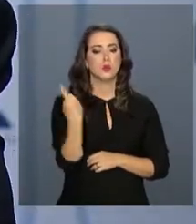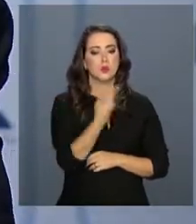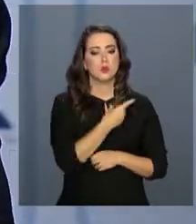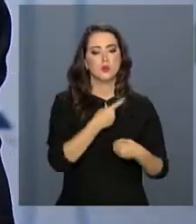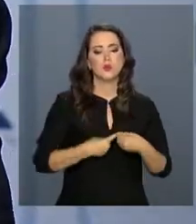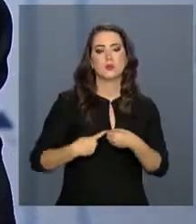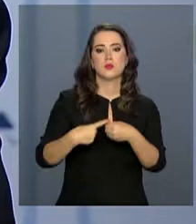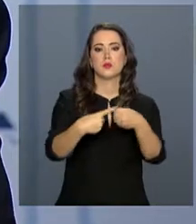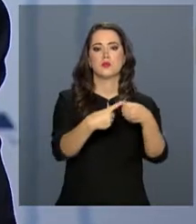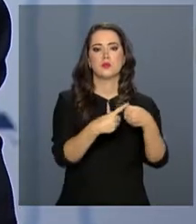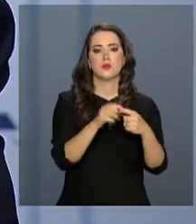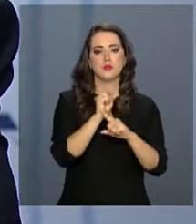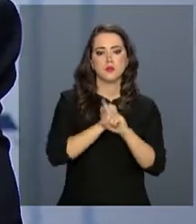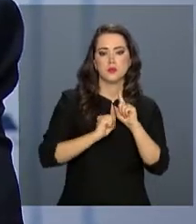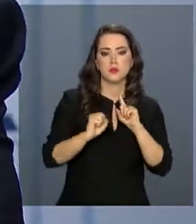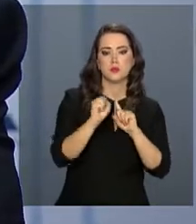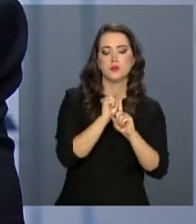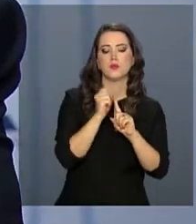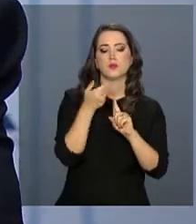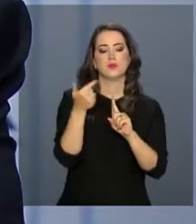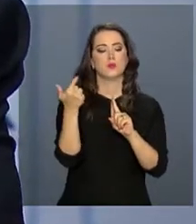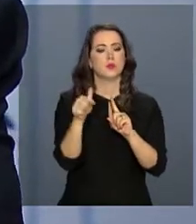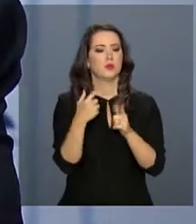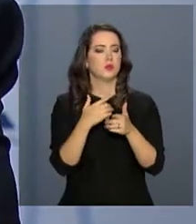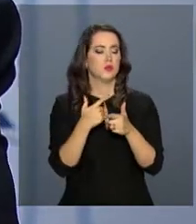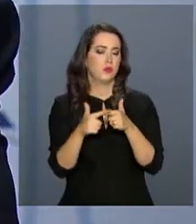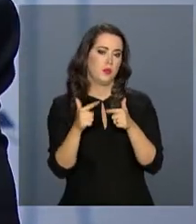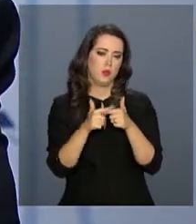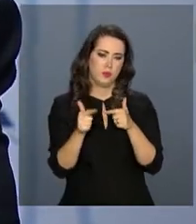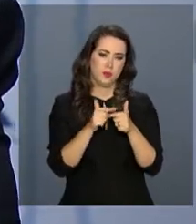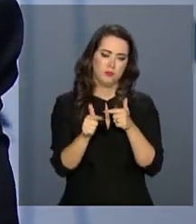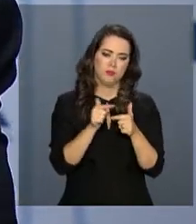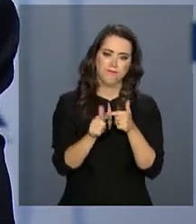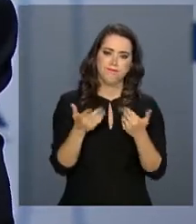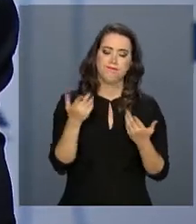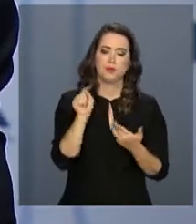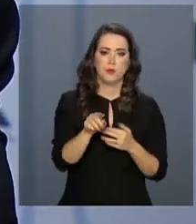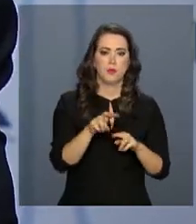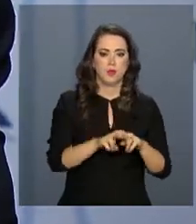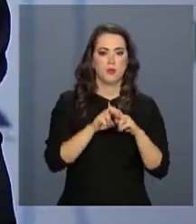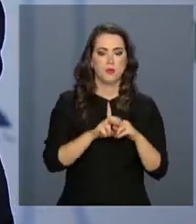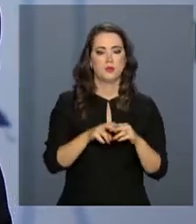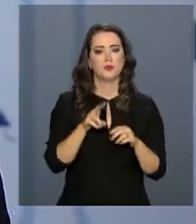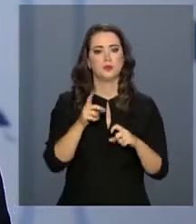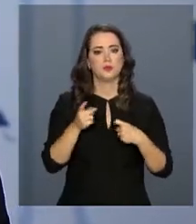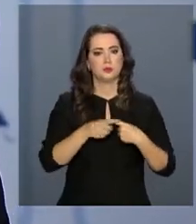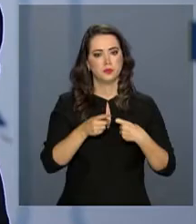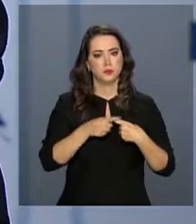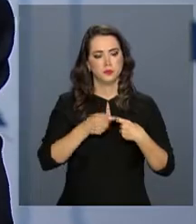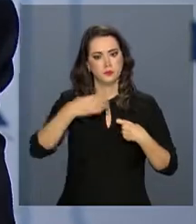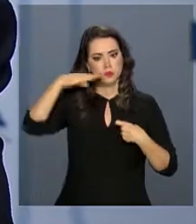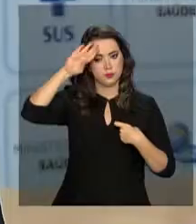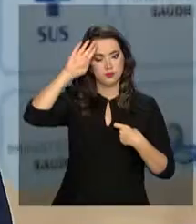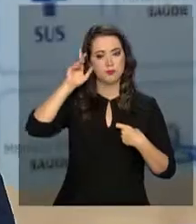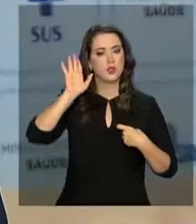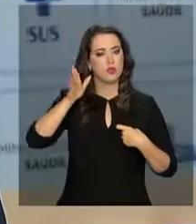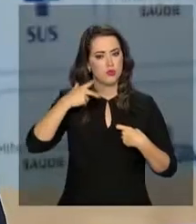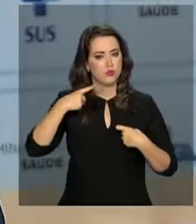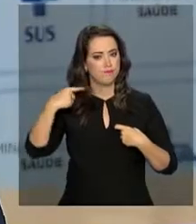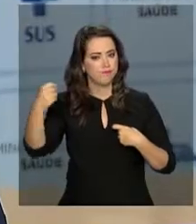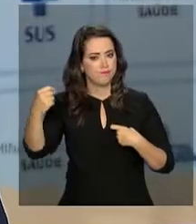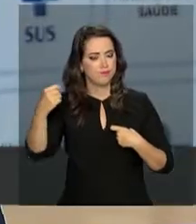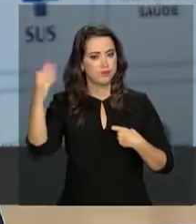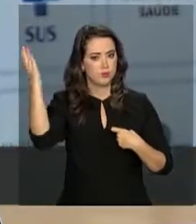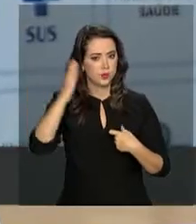municípios ea nossa sociedade não ficares assistidas é pelos médicos cubanos estão de saída o ministro